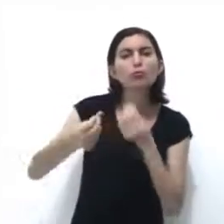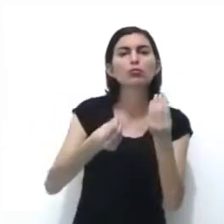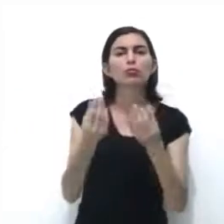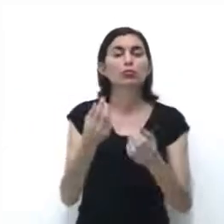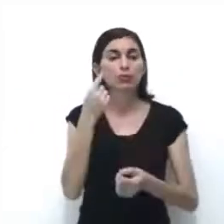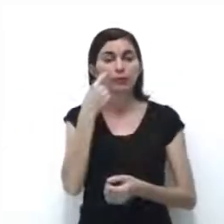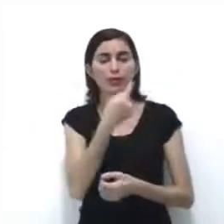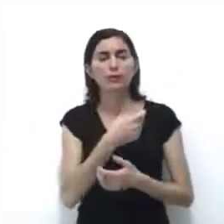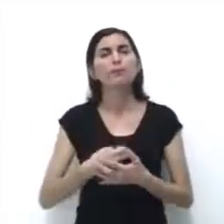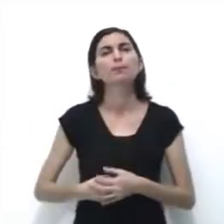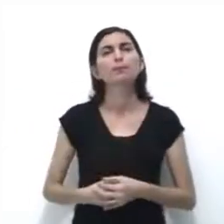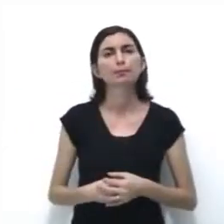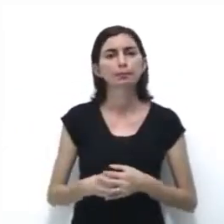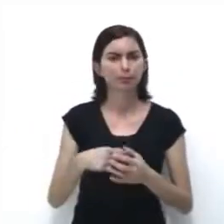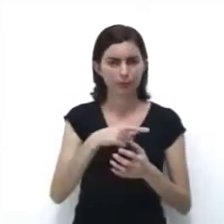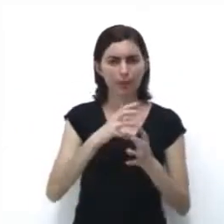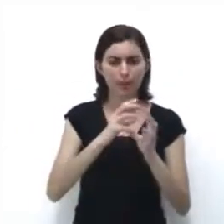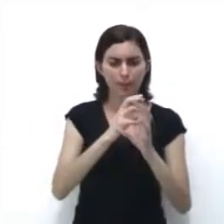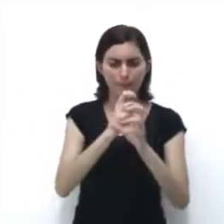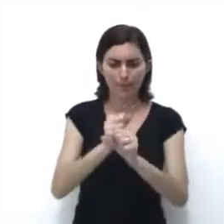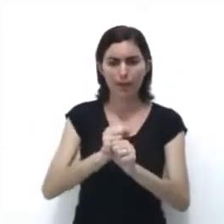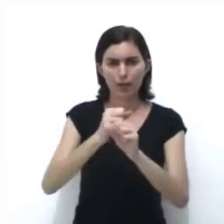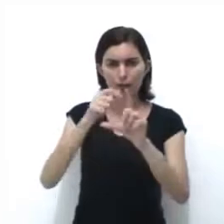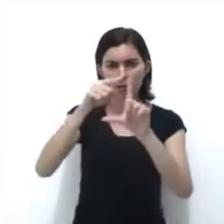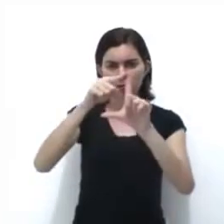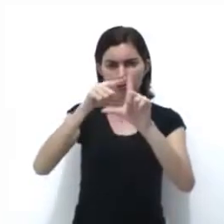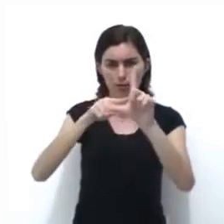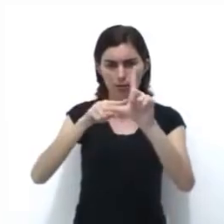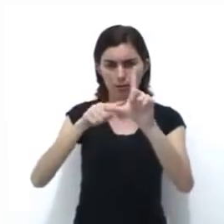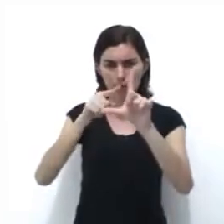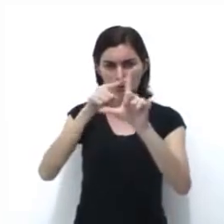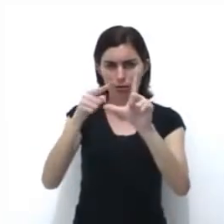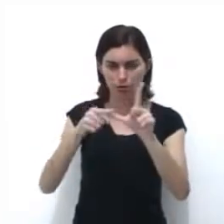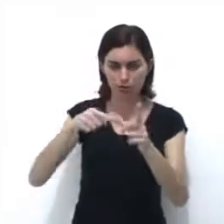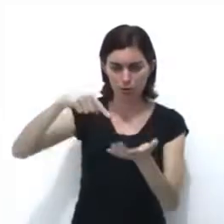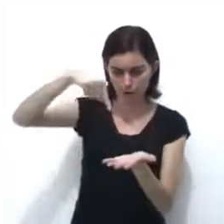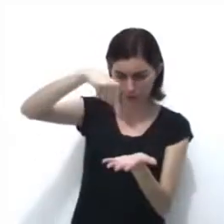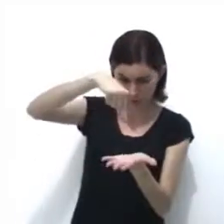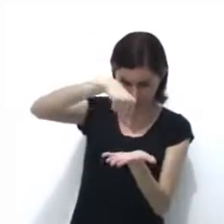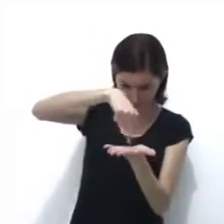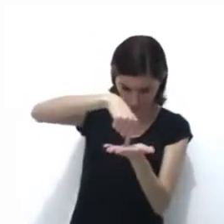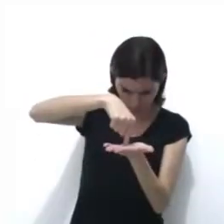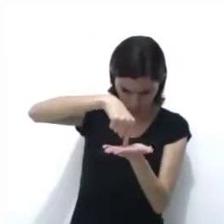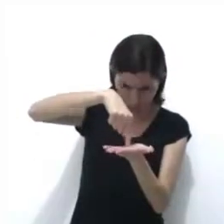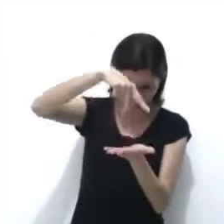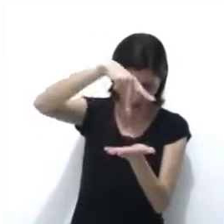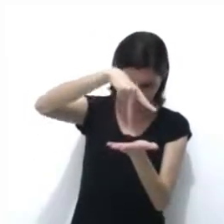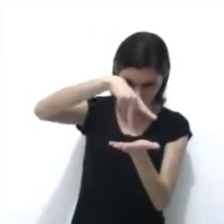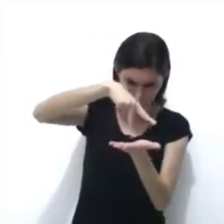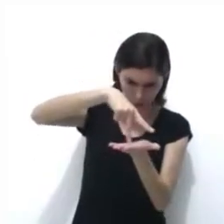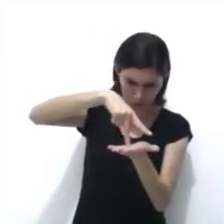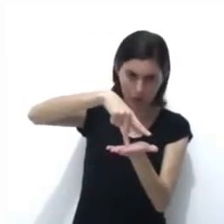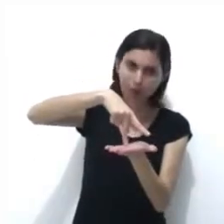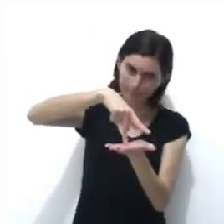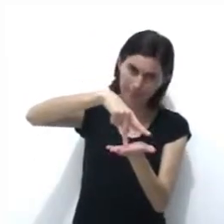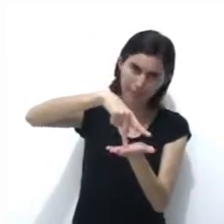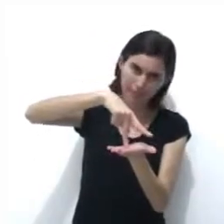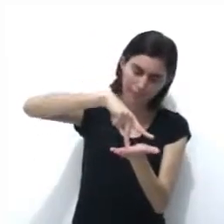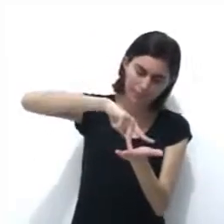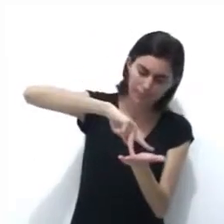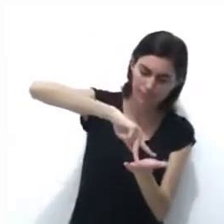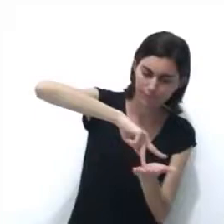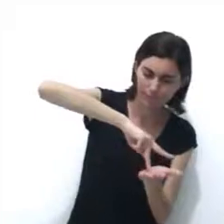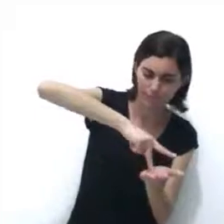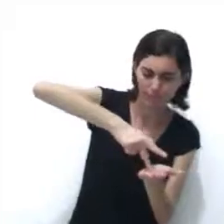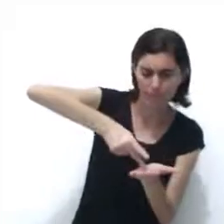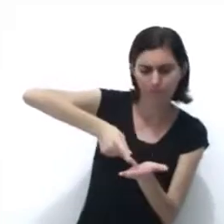aparece na sua tela. Para medir um ângulo, devemos colocar o centro do transferidor sobre o vértice